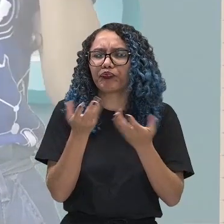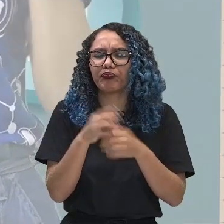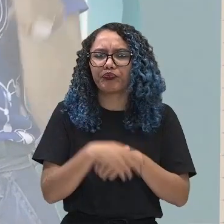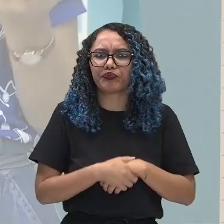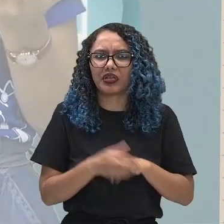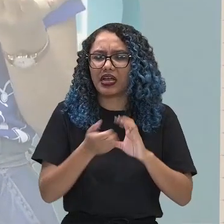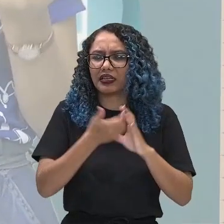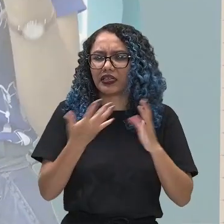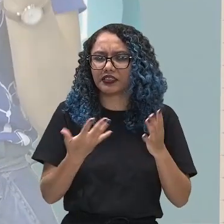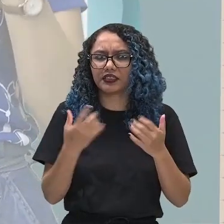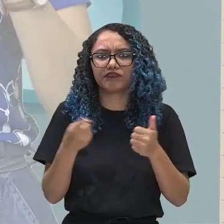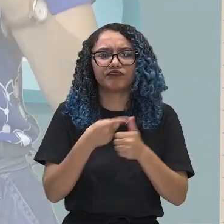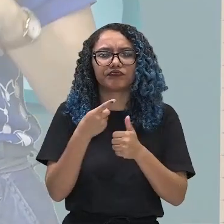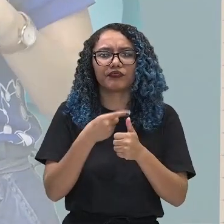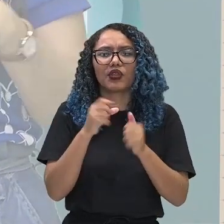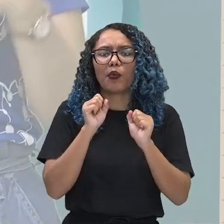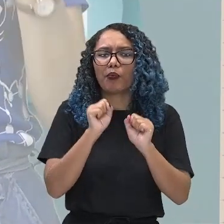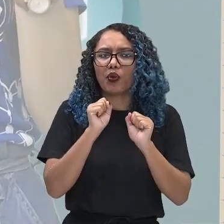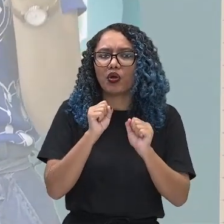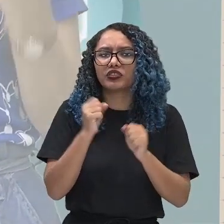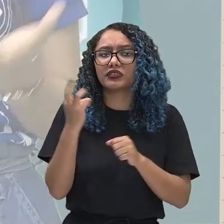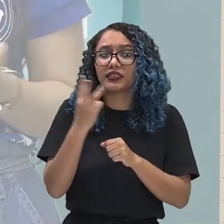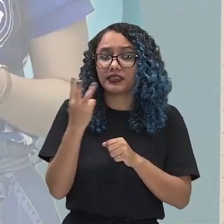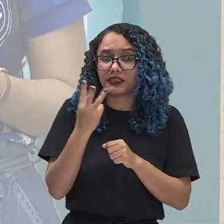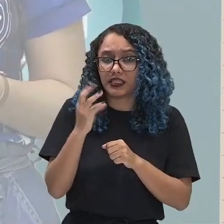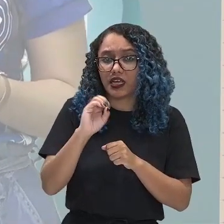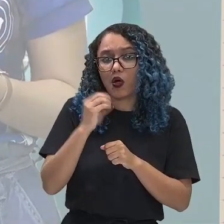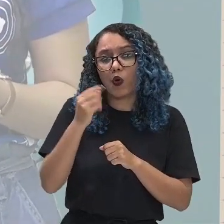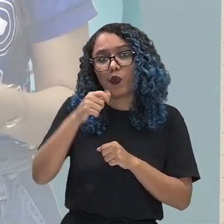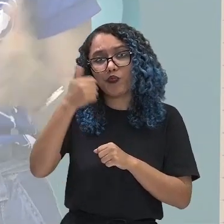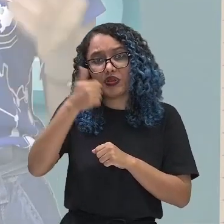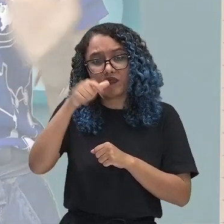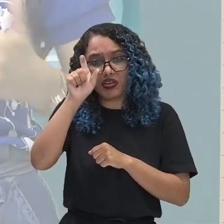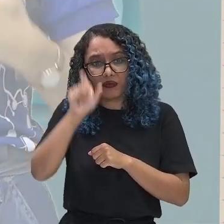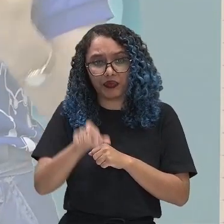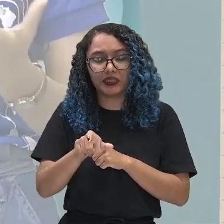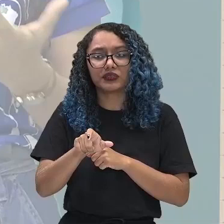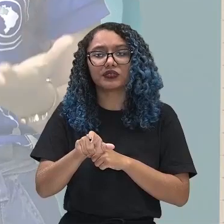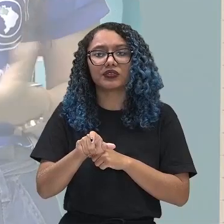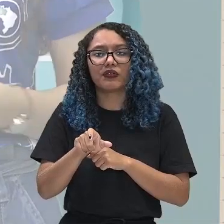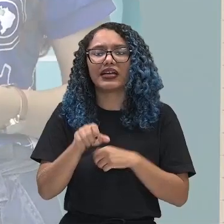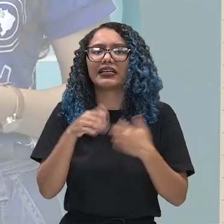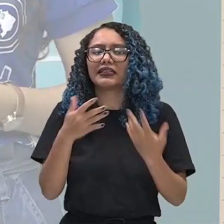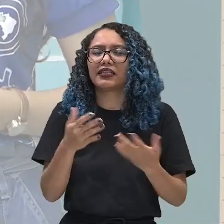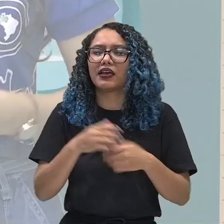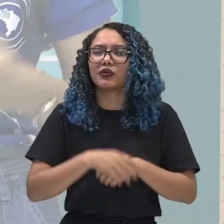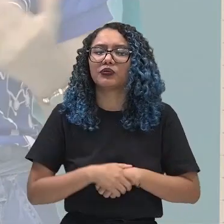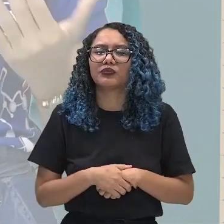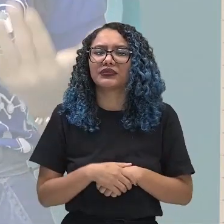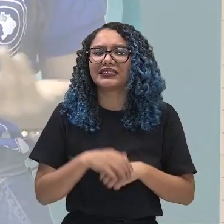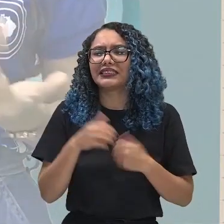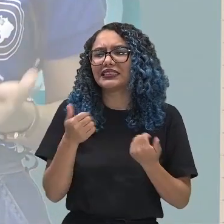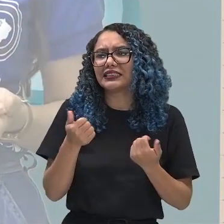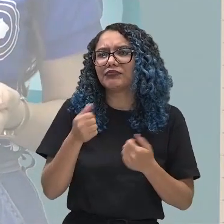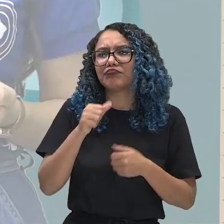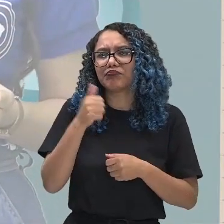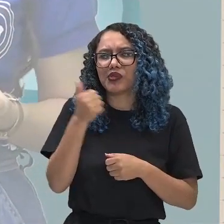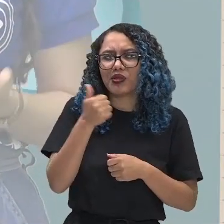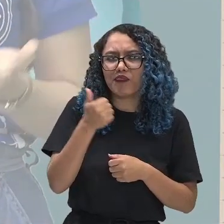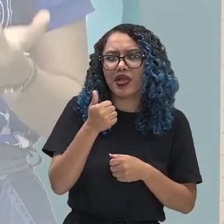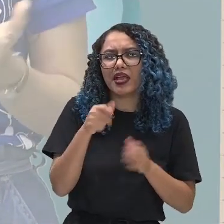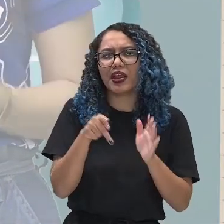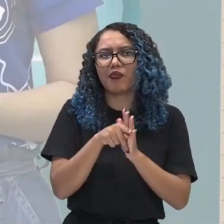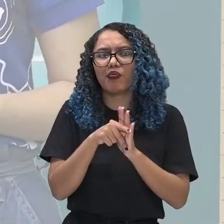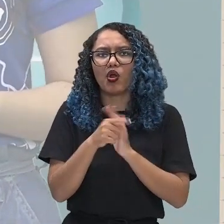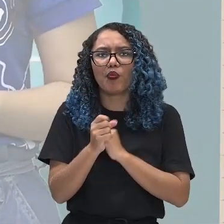ó, pode ser escrito em terceira ou primeira pessoa. Então, quando eu uso a primeira pessoa, pode ser a primeira pessoa do